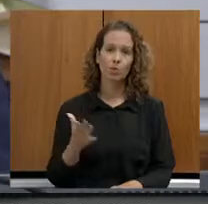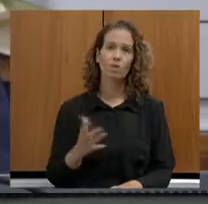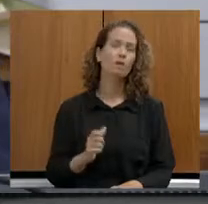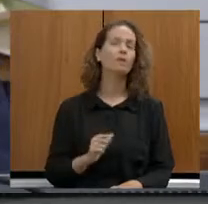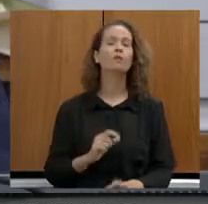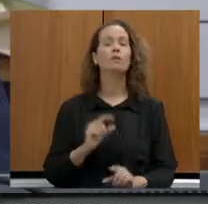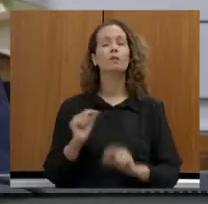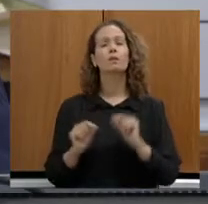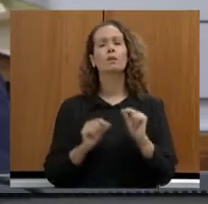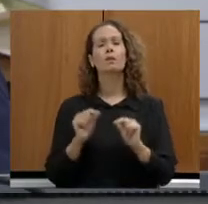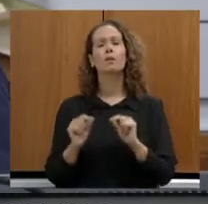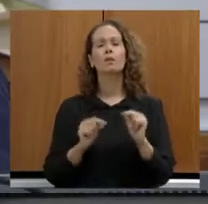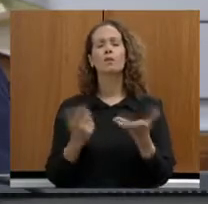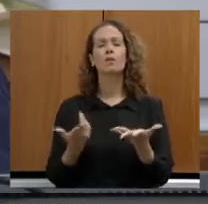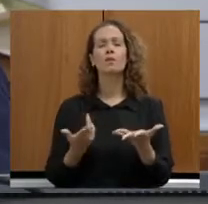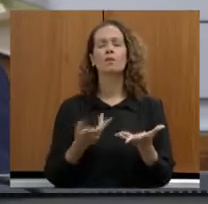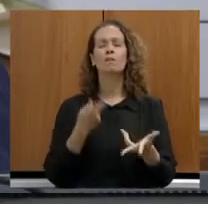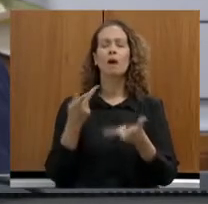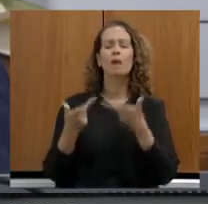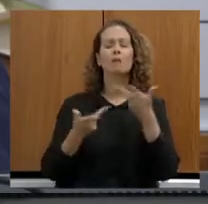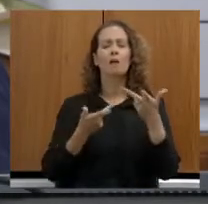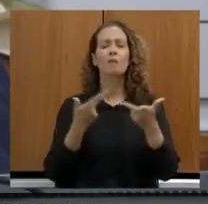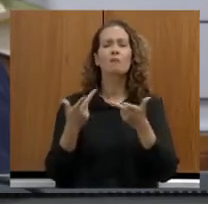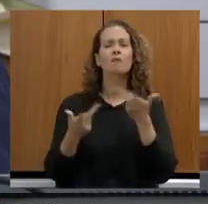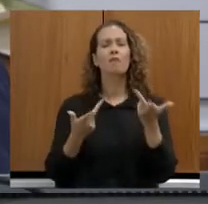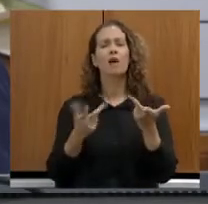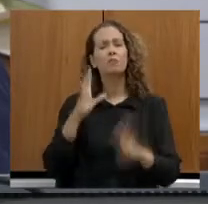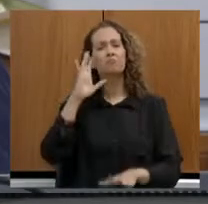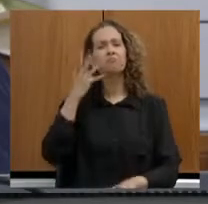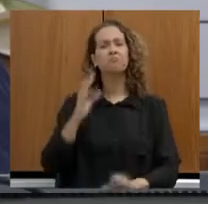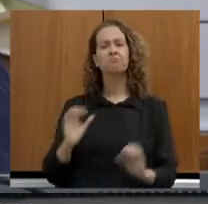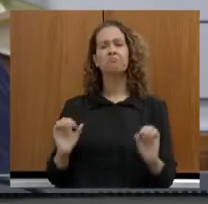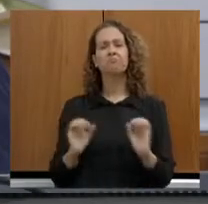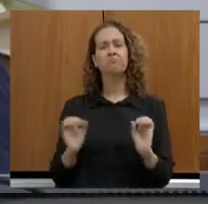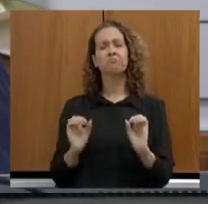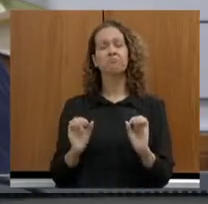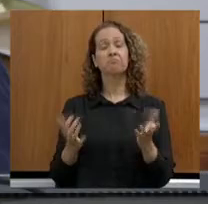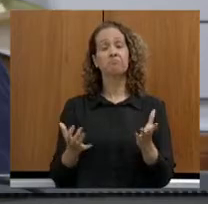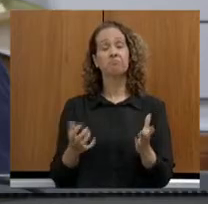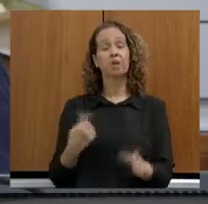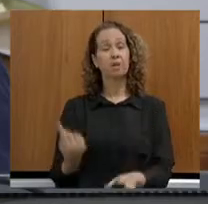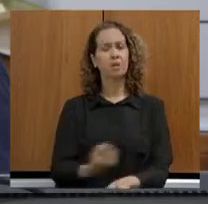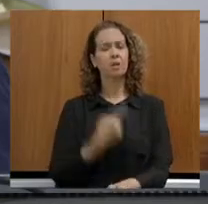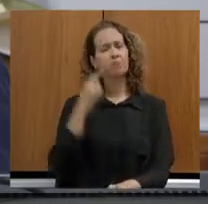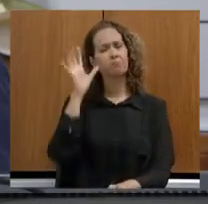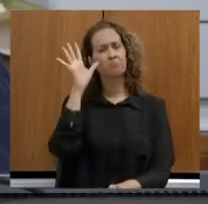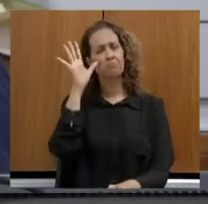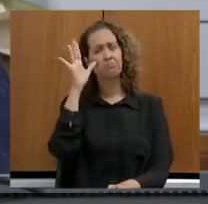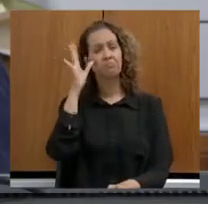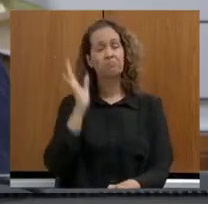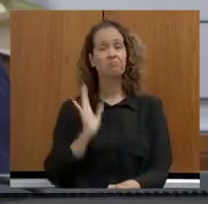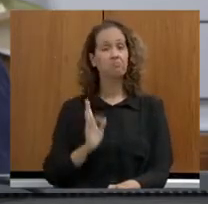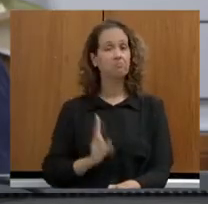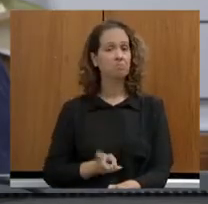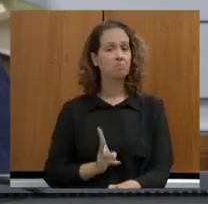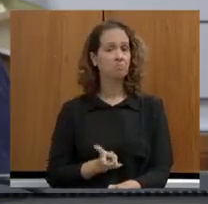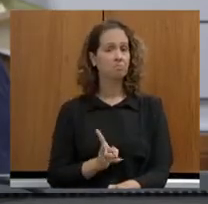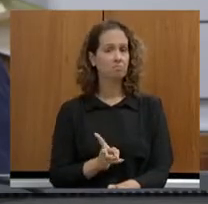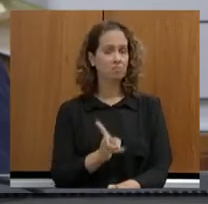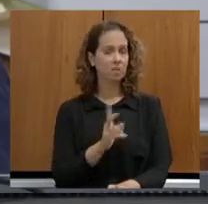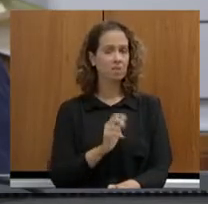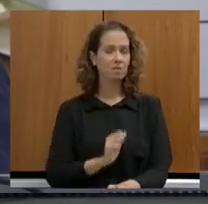ao regime de recuperação fiscal Oi e aí a gente escuta o tempo todo